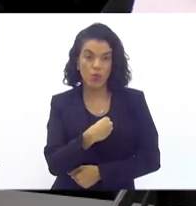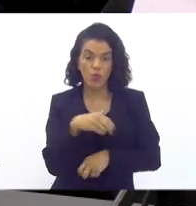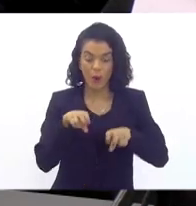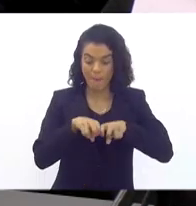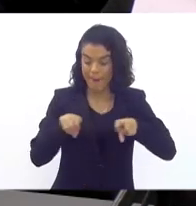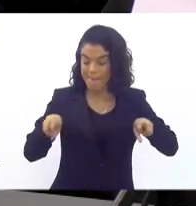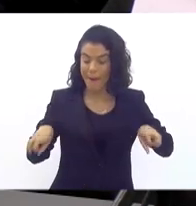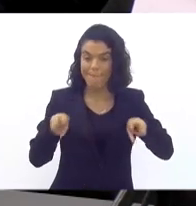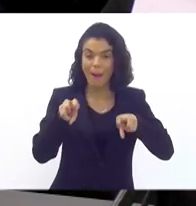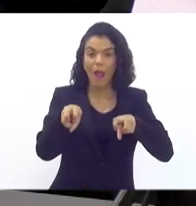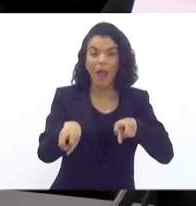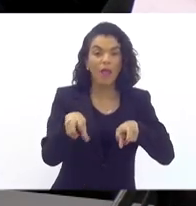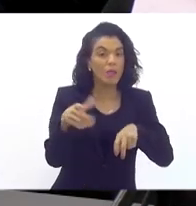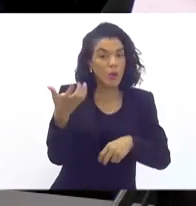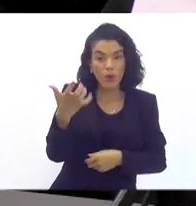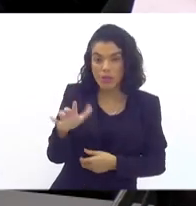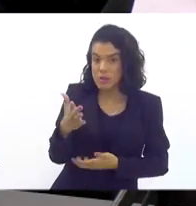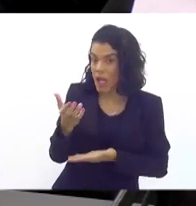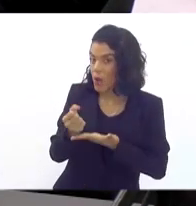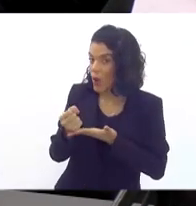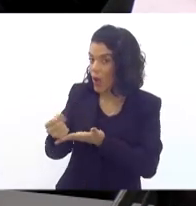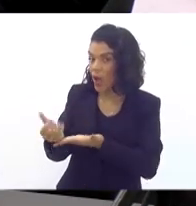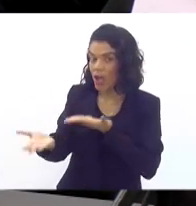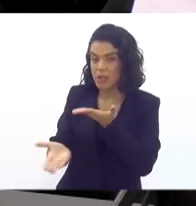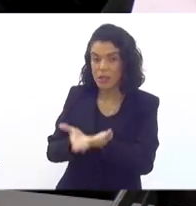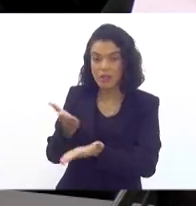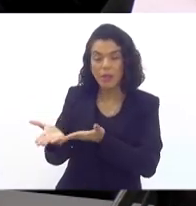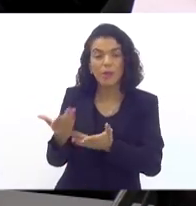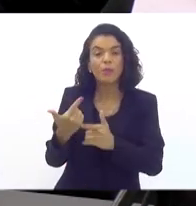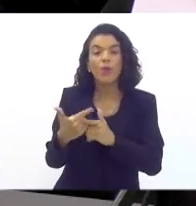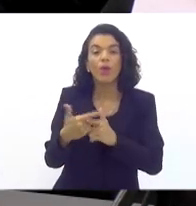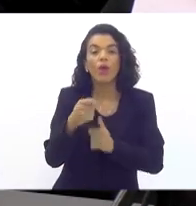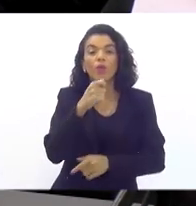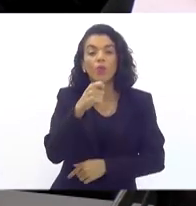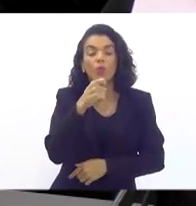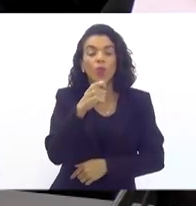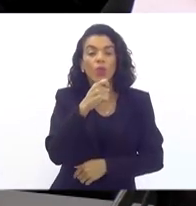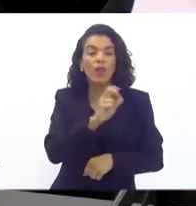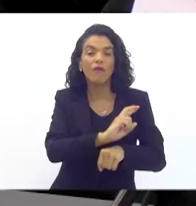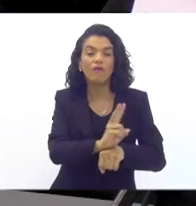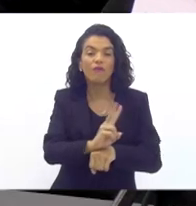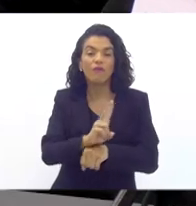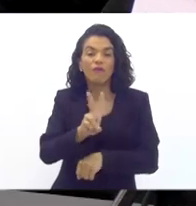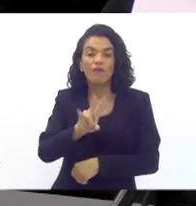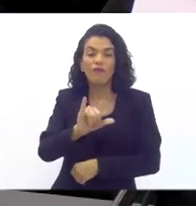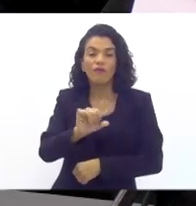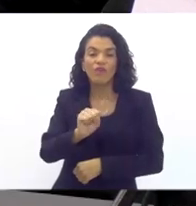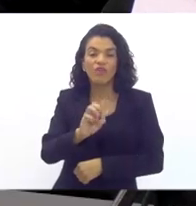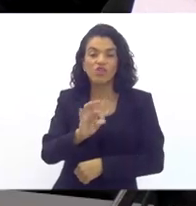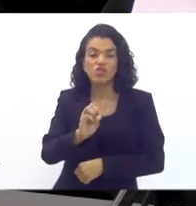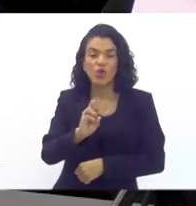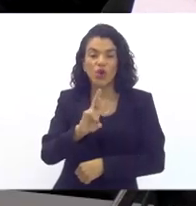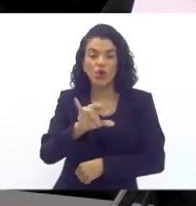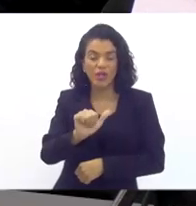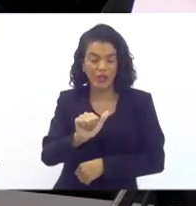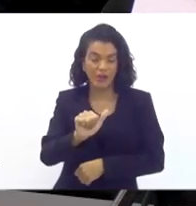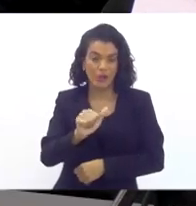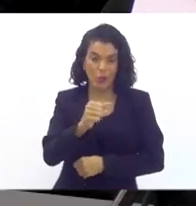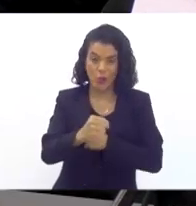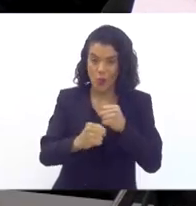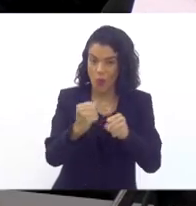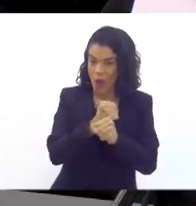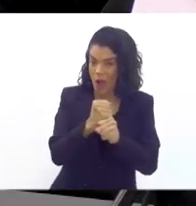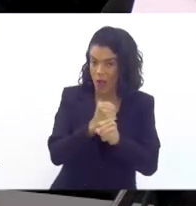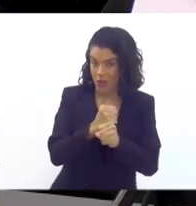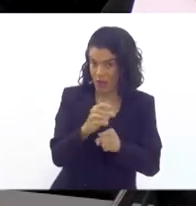não quiseram atendê-la porque não tinha vistoria do ano e o reboque do lado a lei não